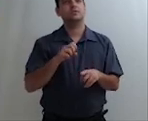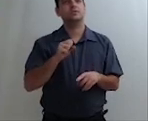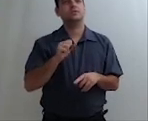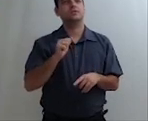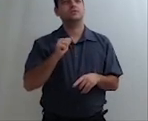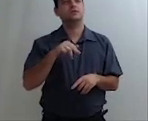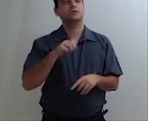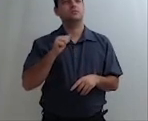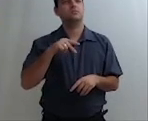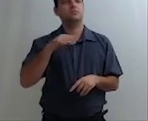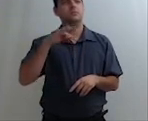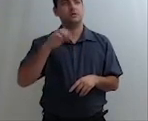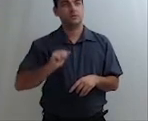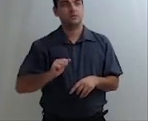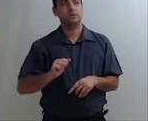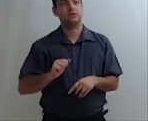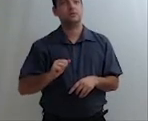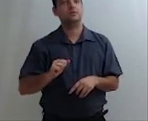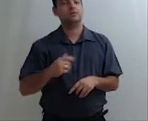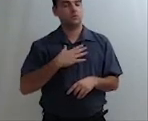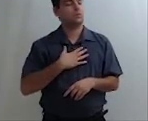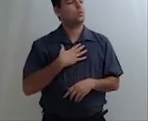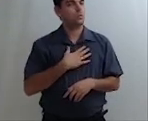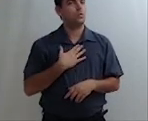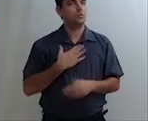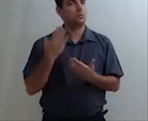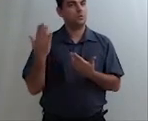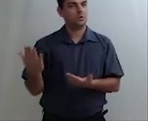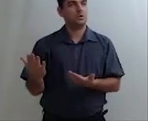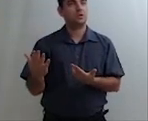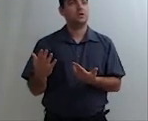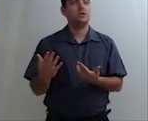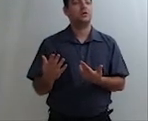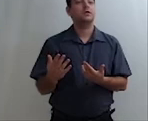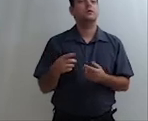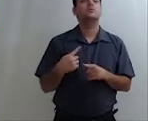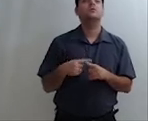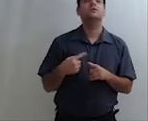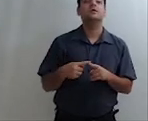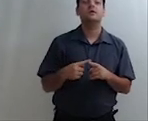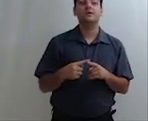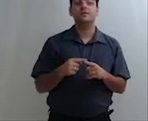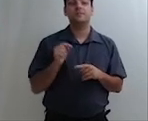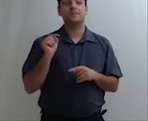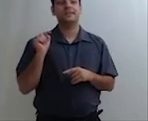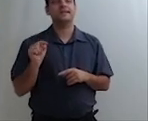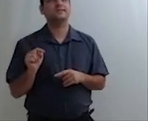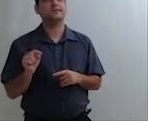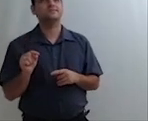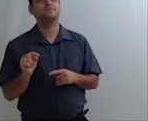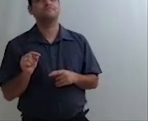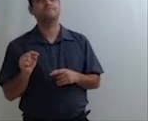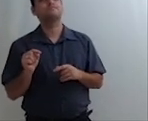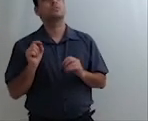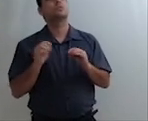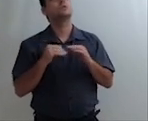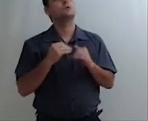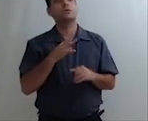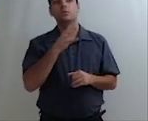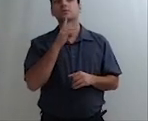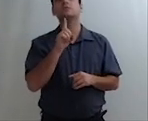colega muito respeitada na nossa instituição e cuidadosa em que se manifesta eh pelo não conhecimento do Abas